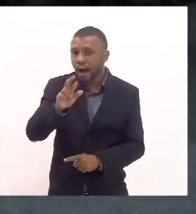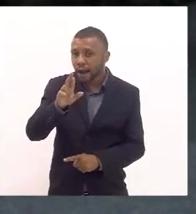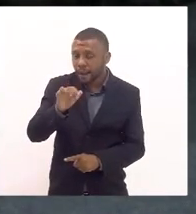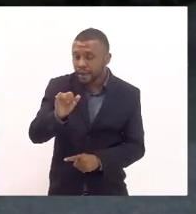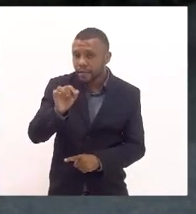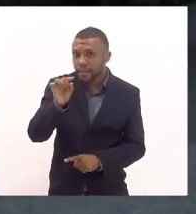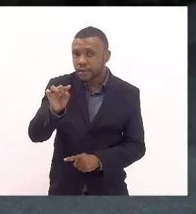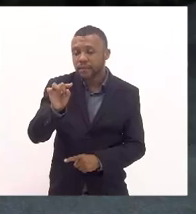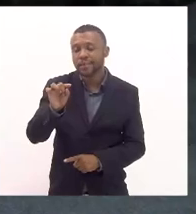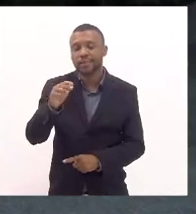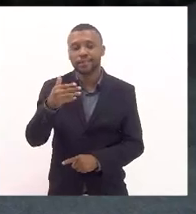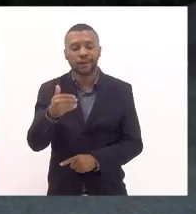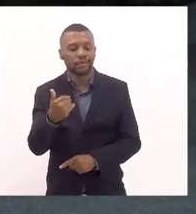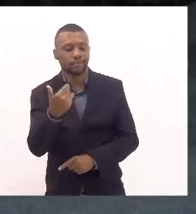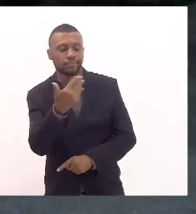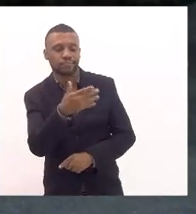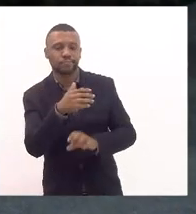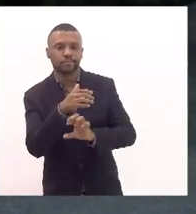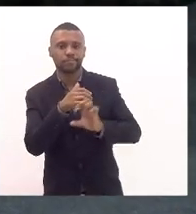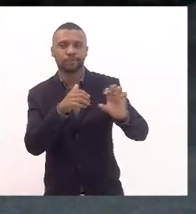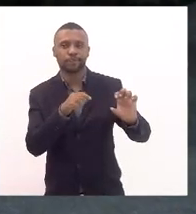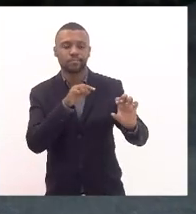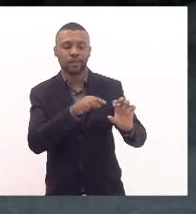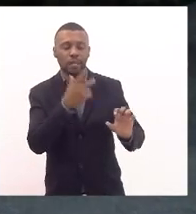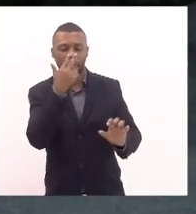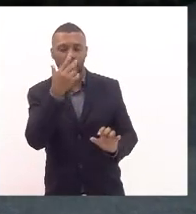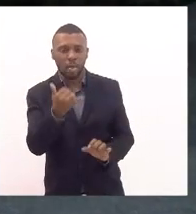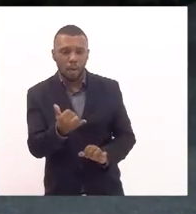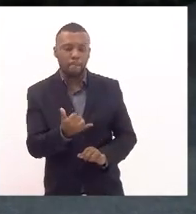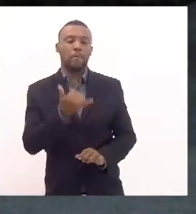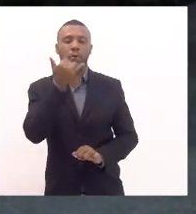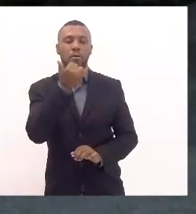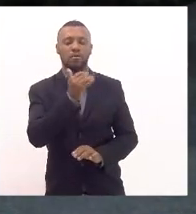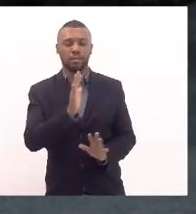o que está à sua esquerda só acidentalmente